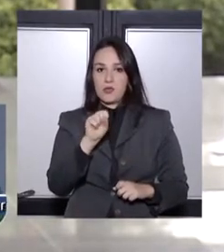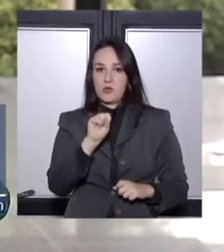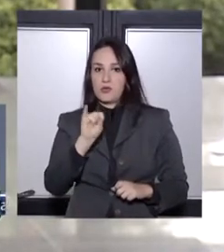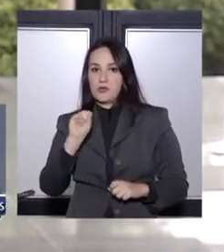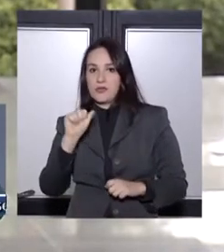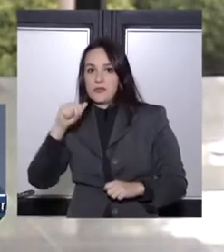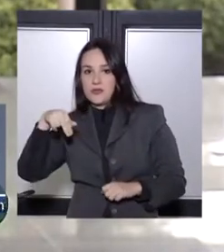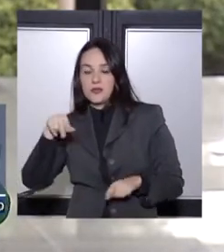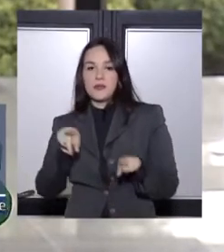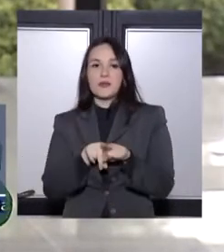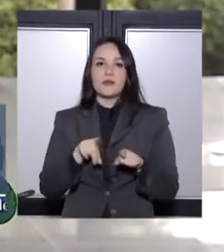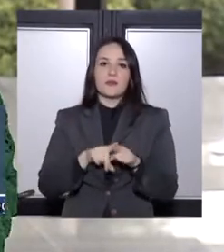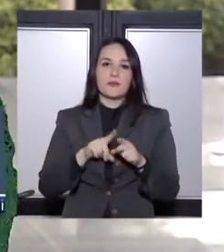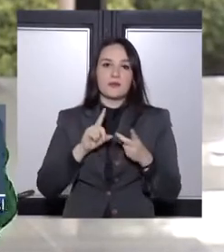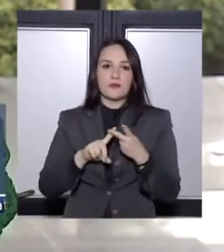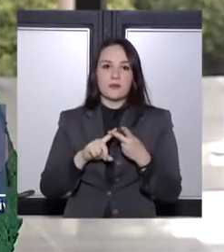importante